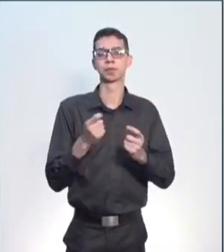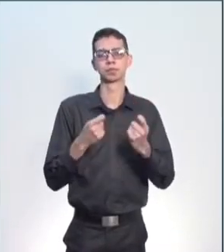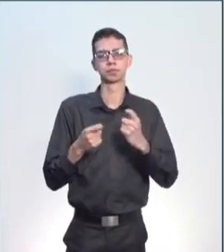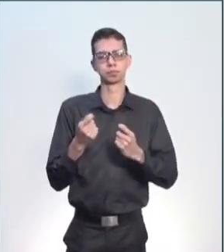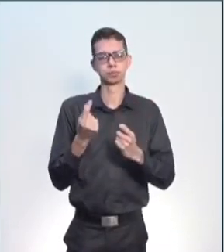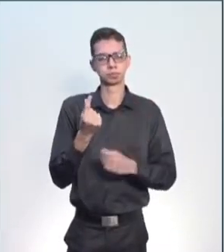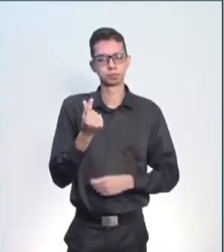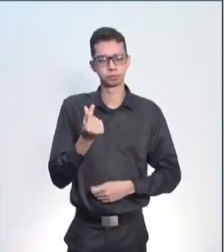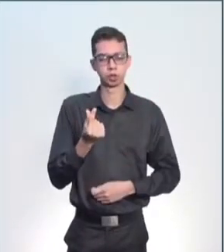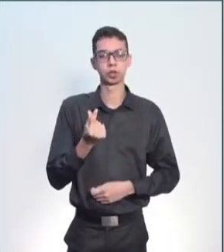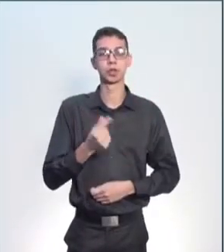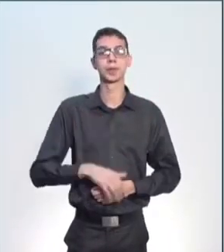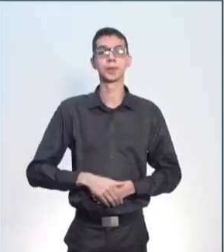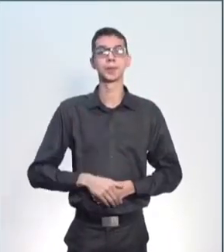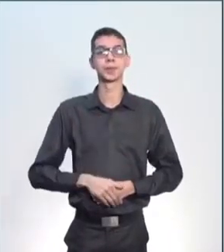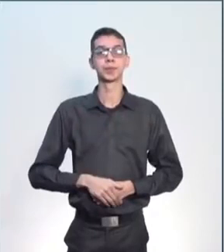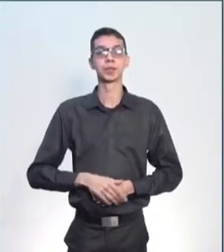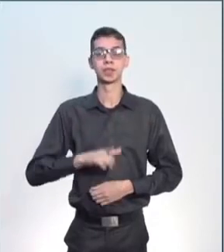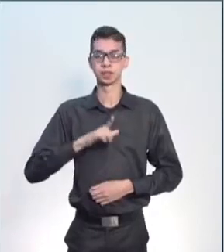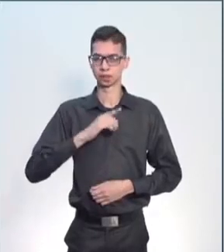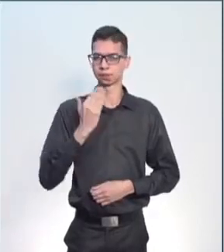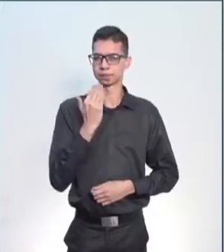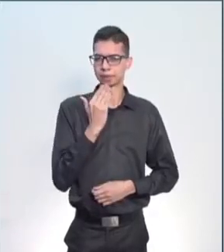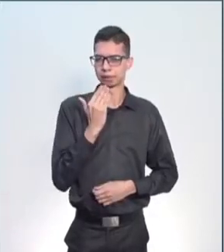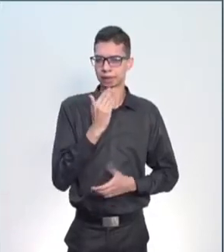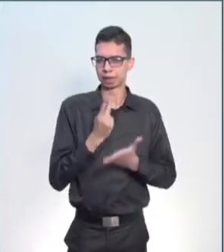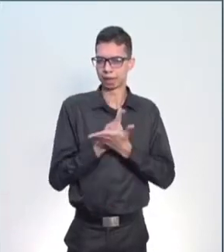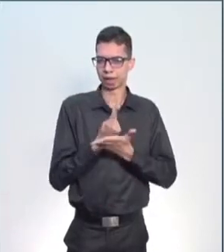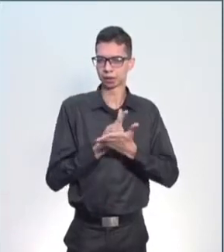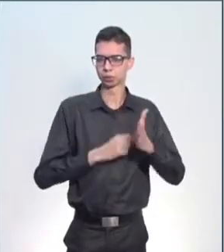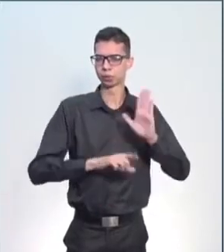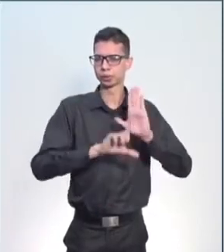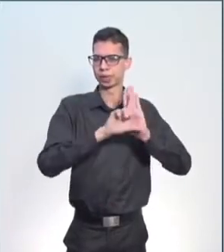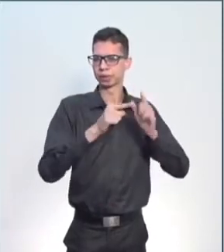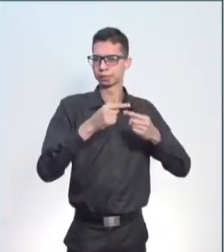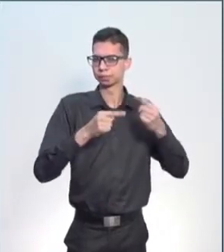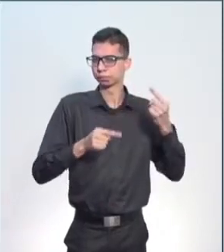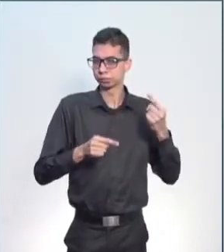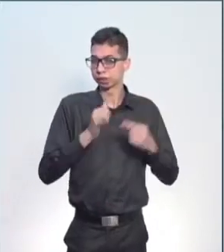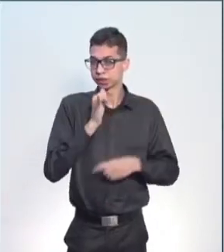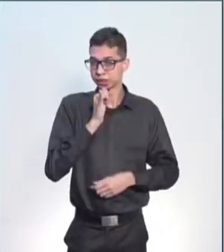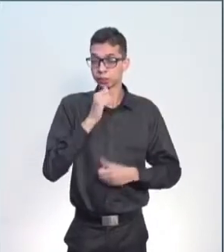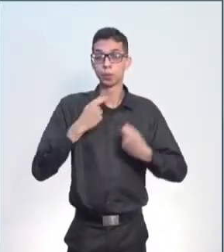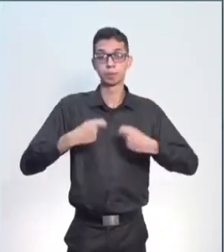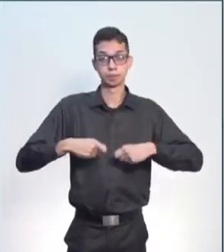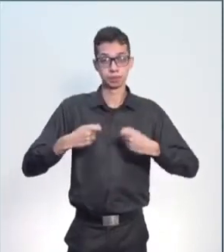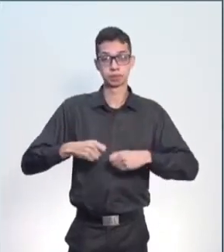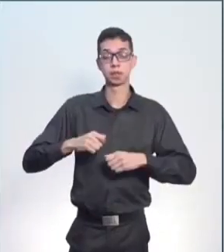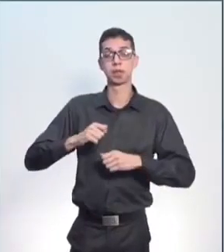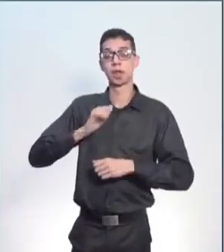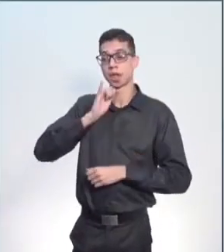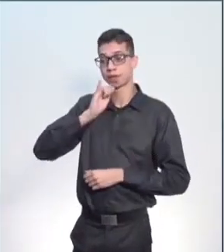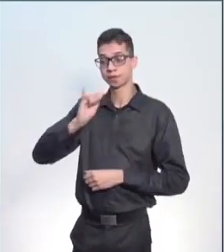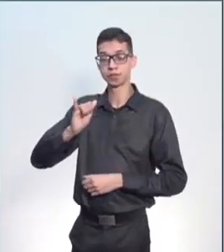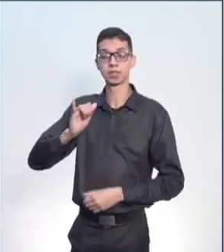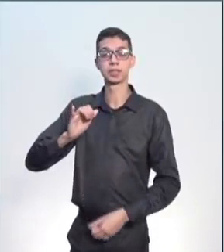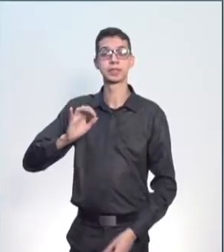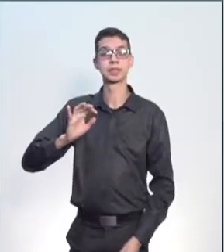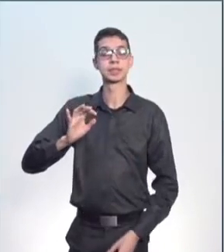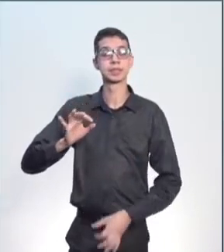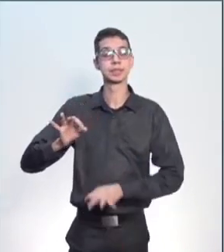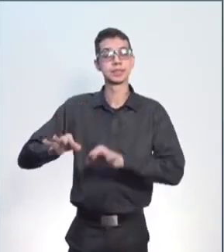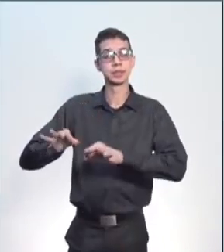orçamentária, há a indicação de irregularidade ou ilegalidade, devem ser comunicadas ao Tribunal de Contas da União sob pena